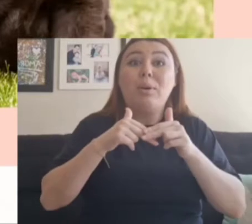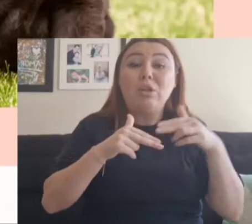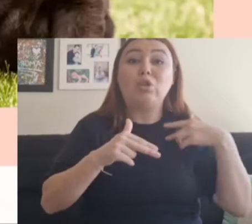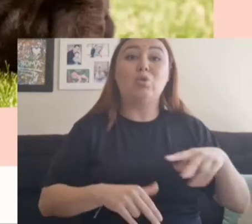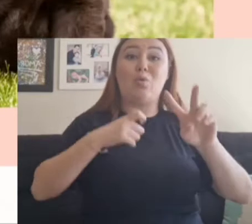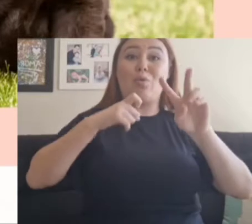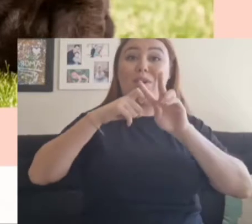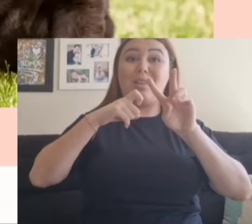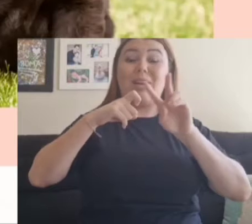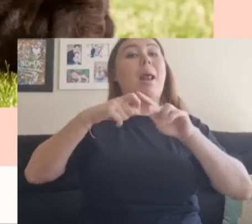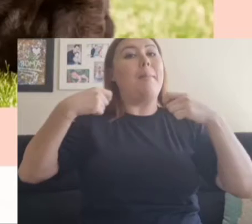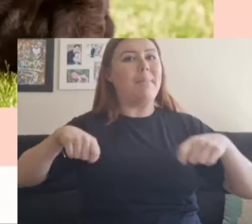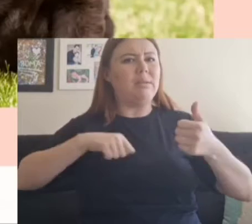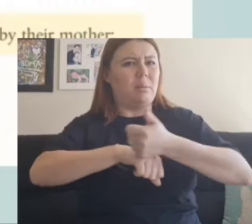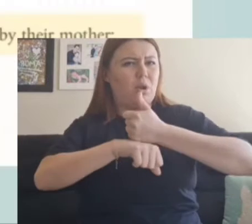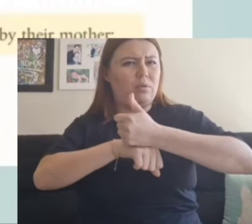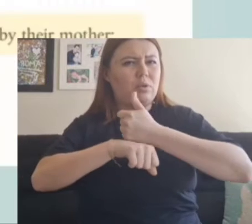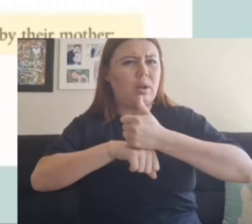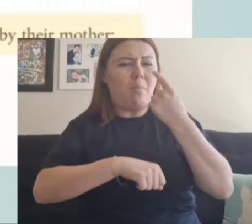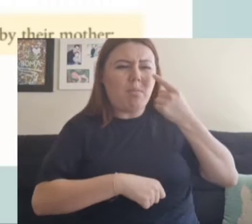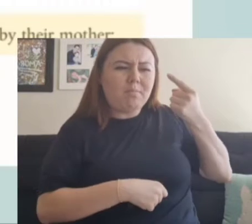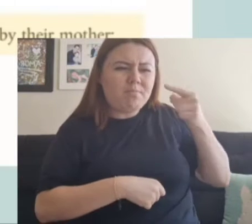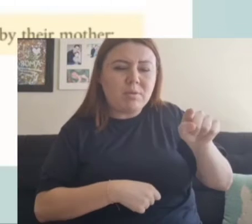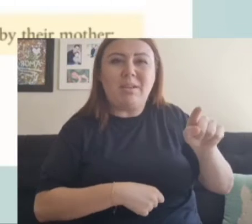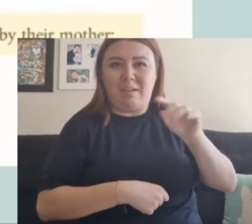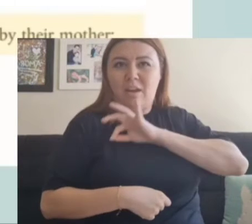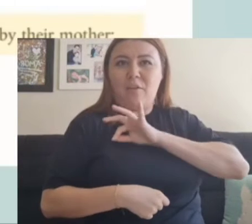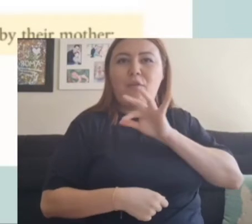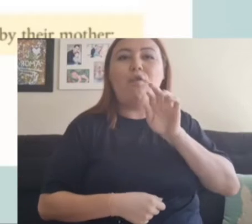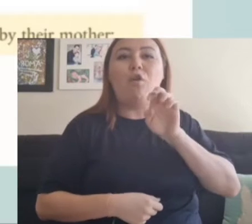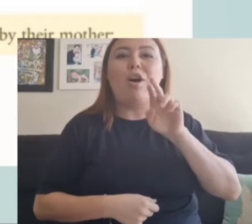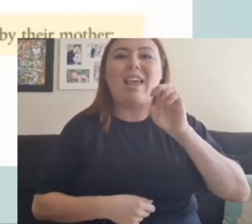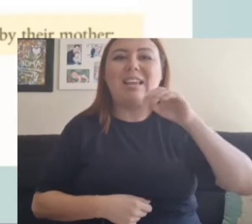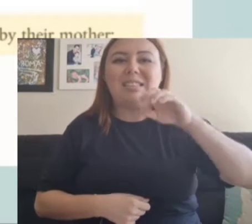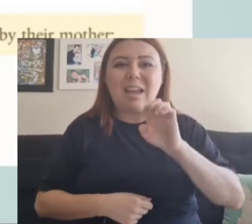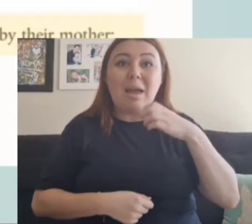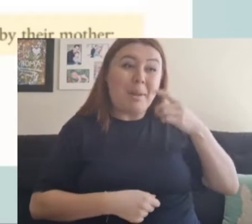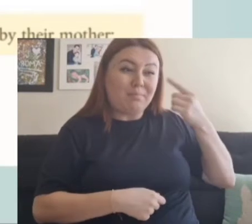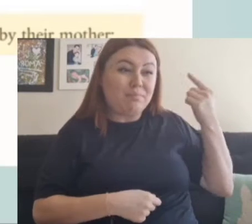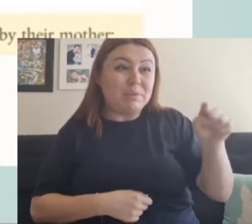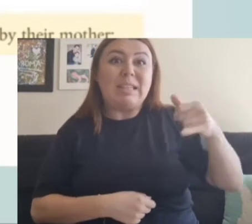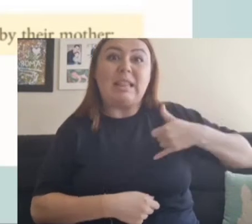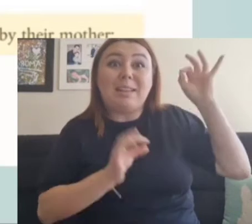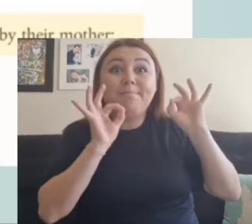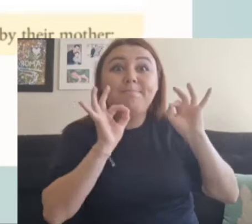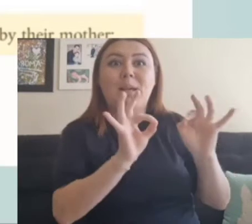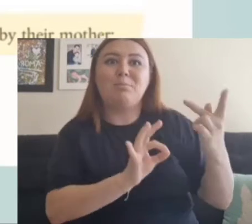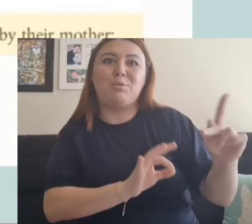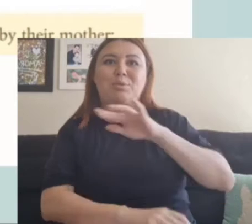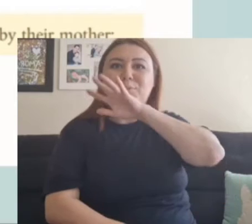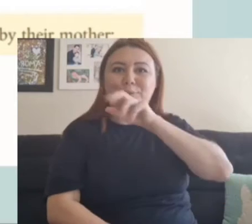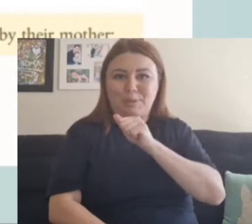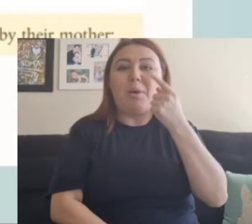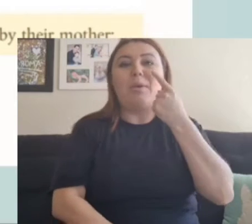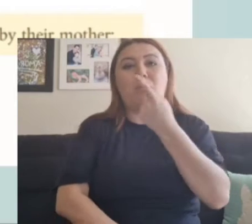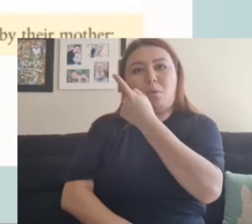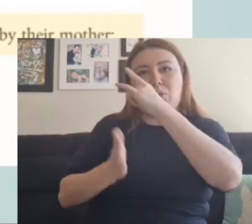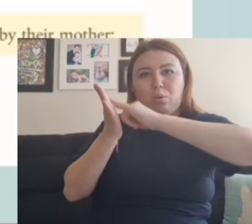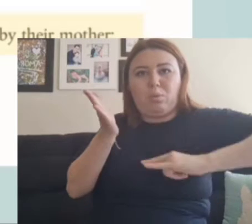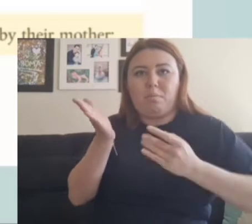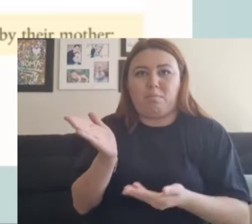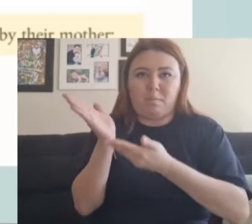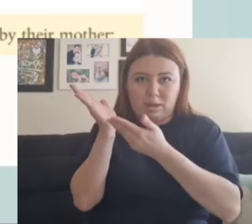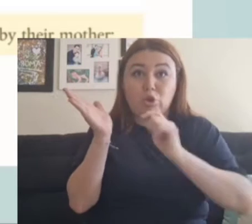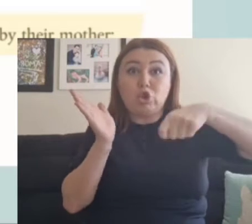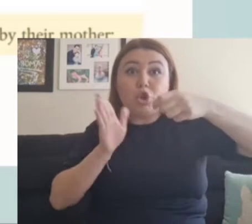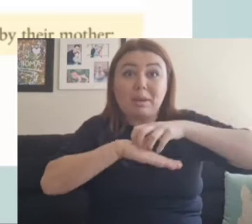requisitados para determinar a idade real desses animais. Então, aqui a gente trouxe também o regulamento específico sobre o transporte de animais, que diz que animais